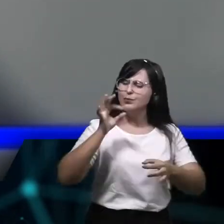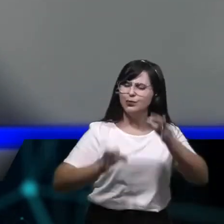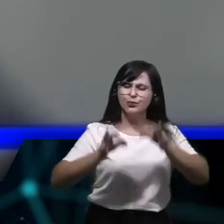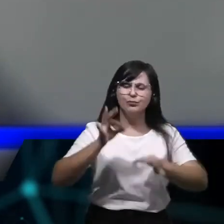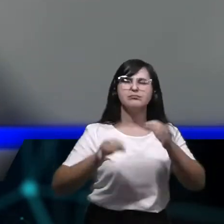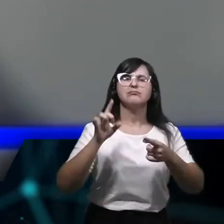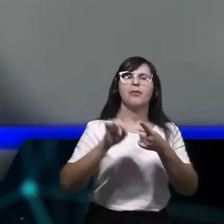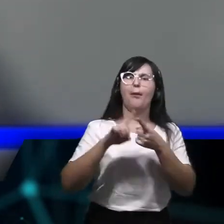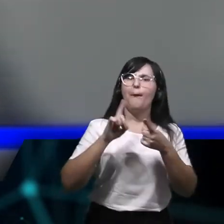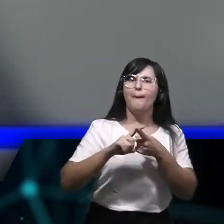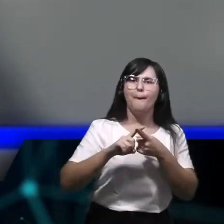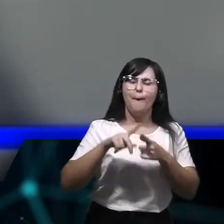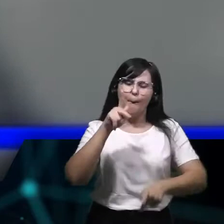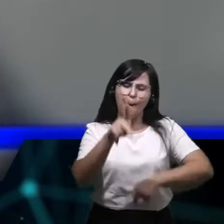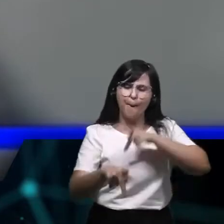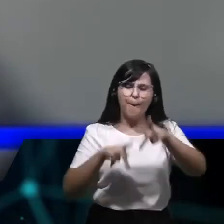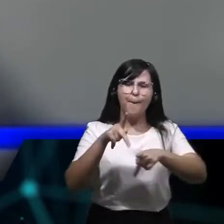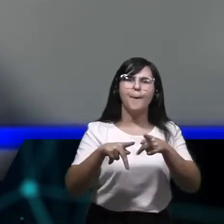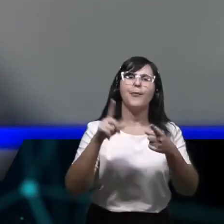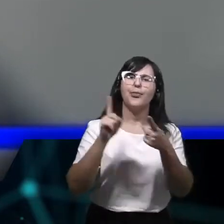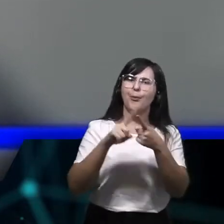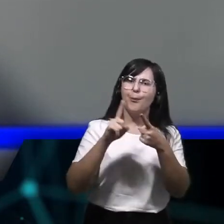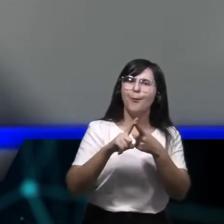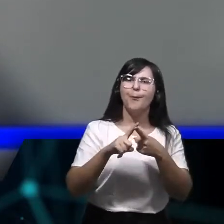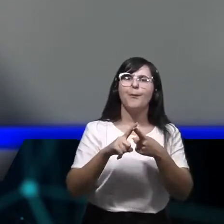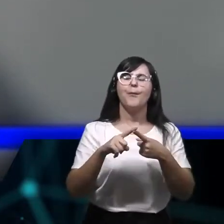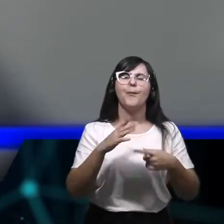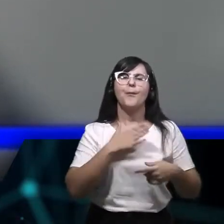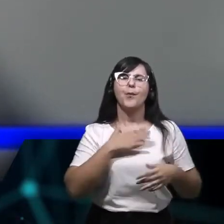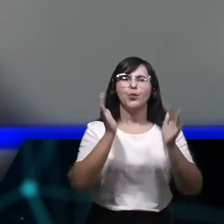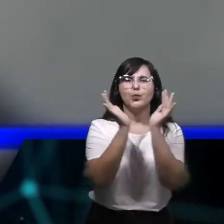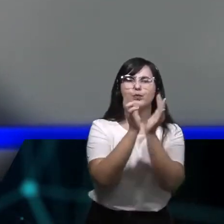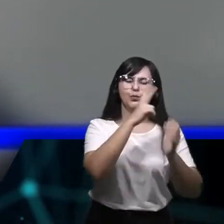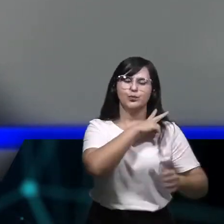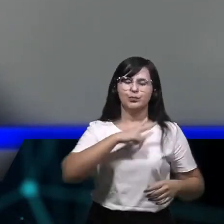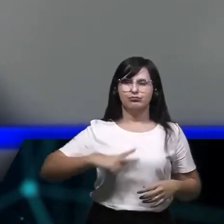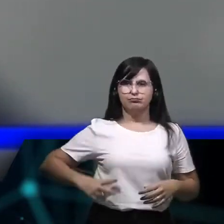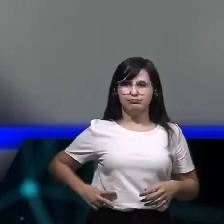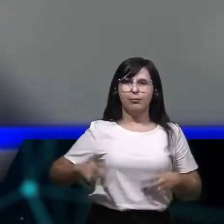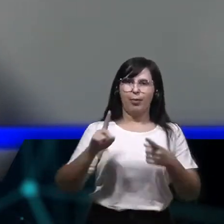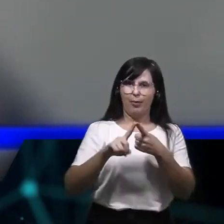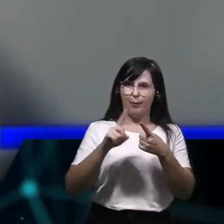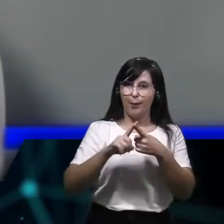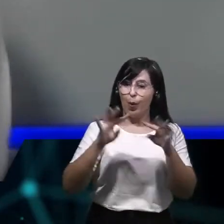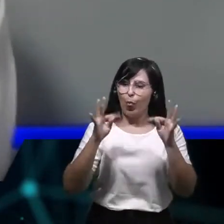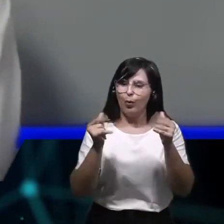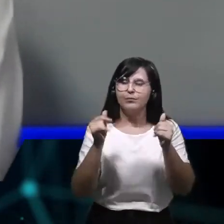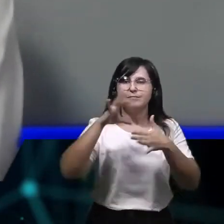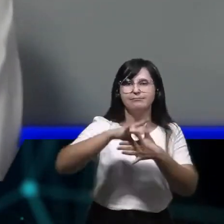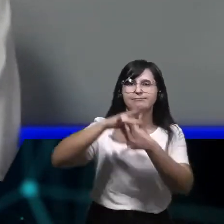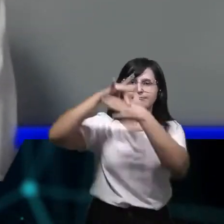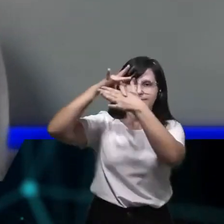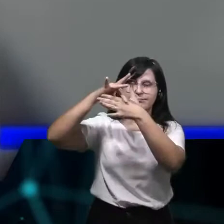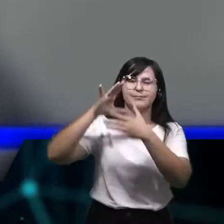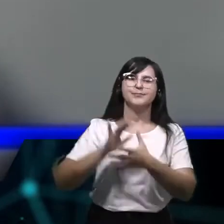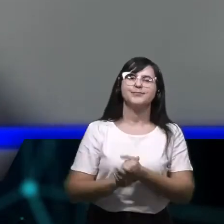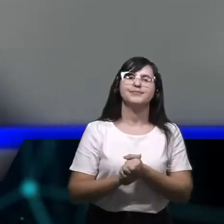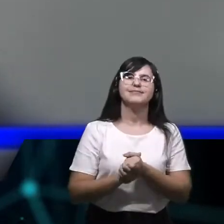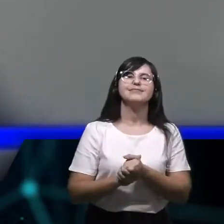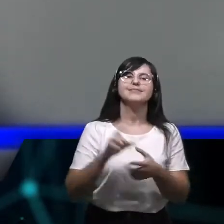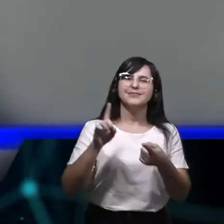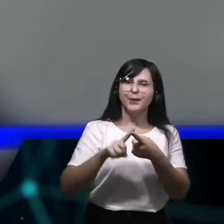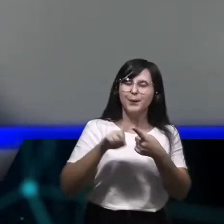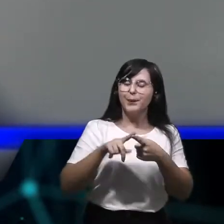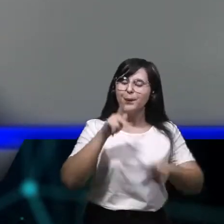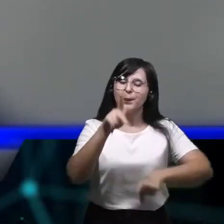militância, meu time de candidato a vereador e minhas lideranças. Por fim, cumprimentar